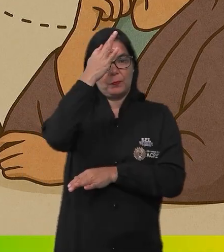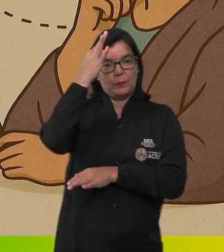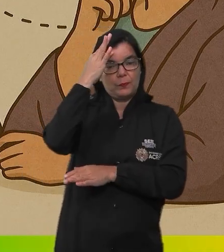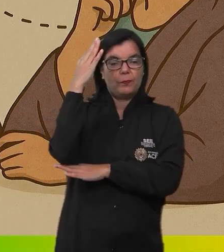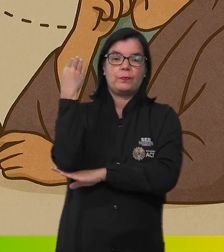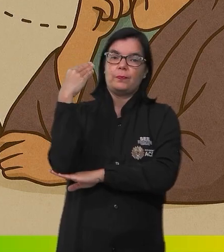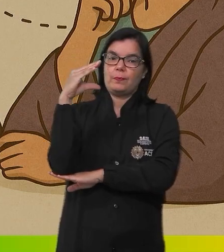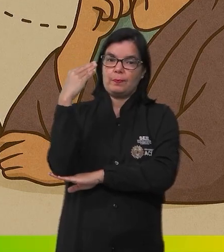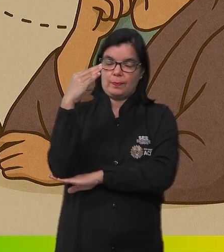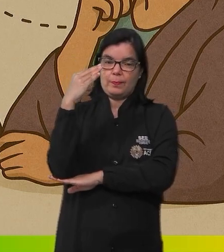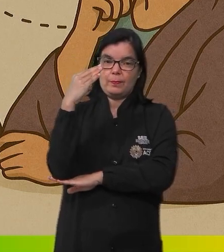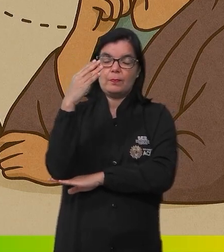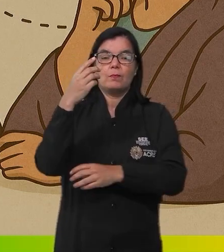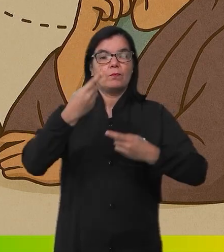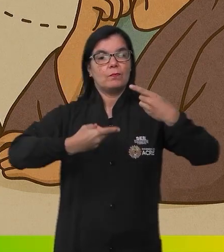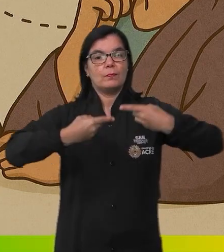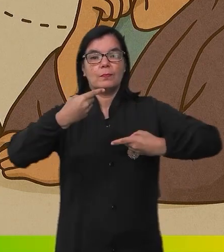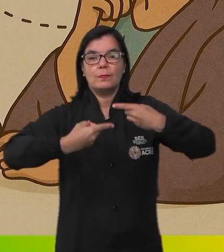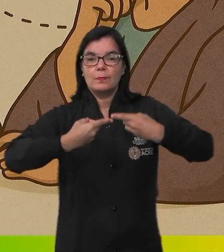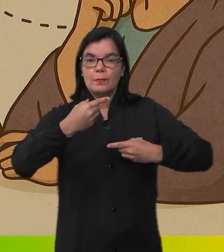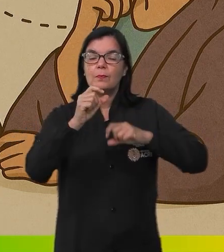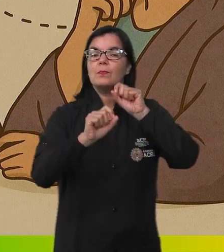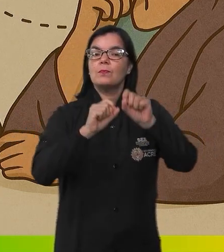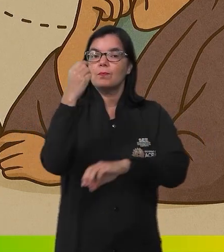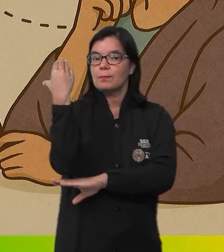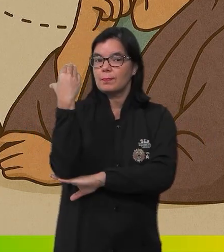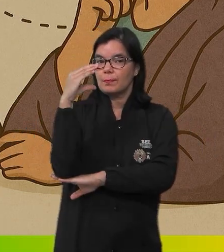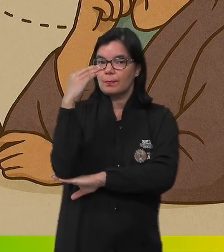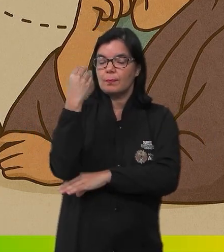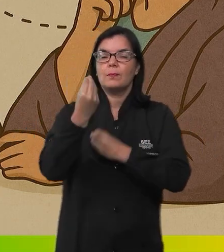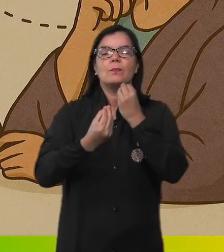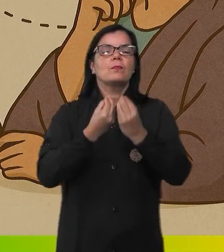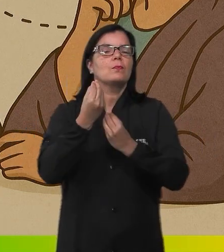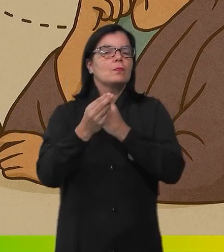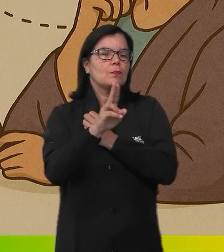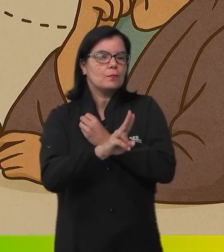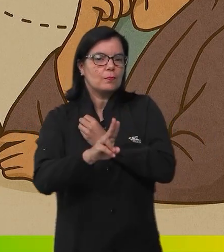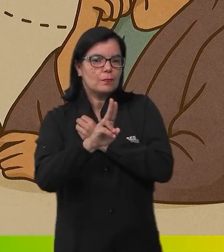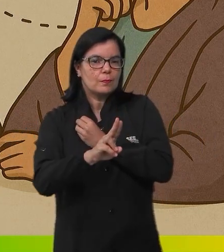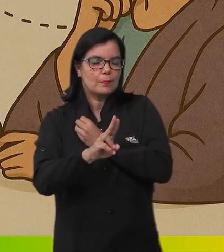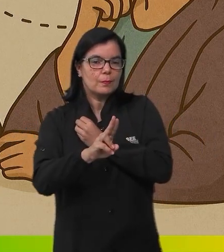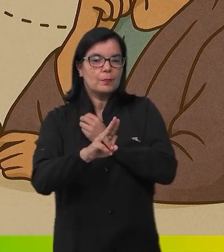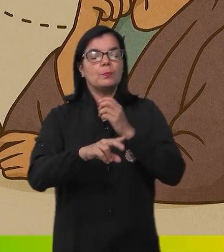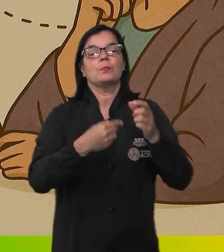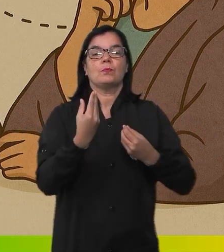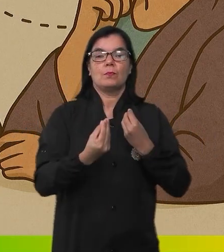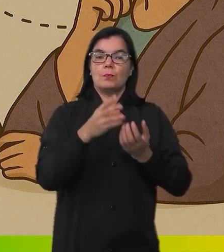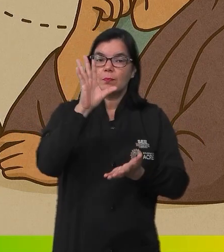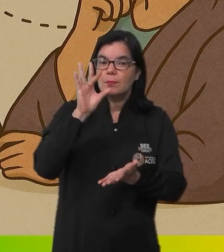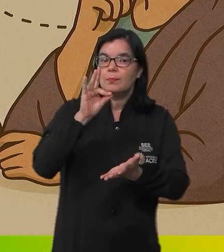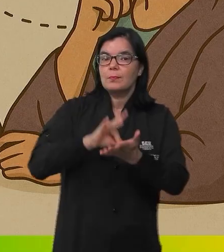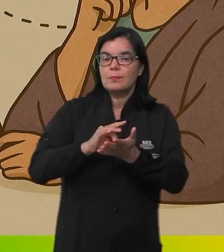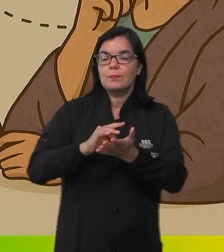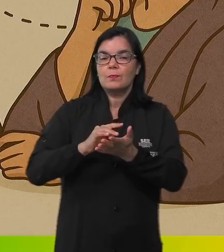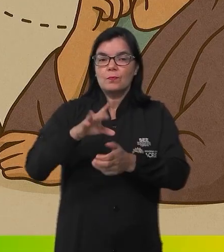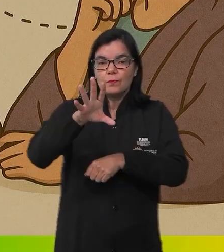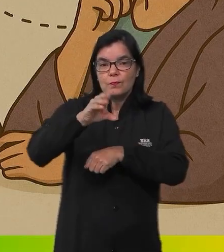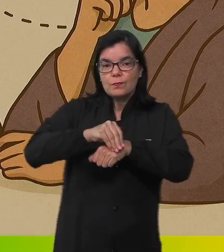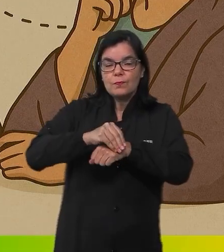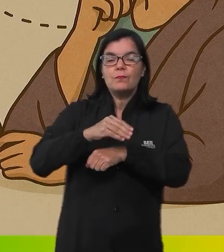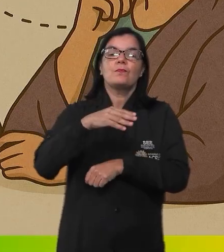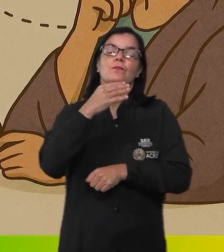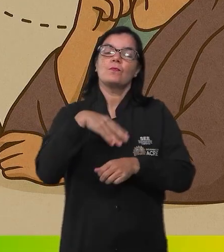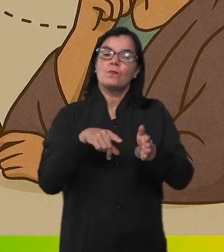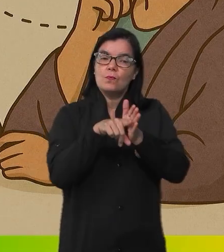ciência, por sua vez, discute o que é ciência, como ela funciona, como validamos o conhecimento científico e quais